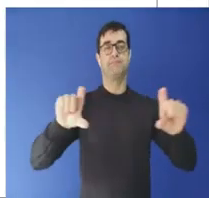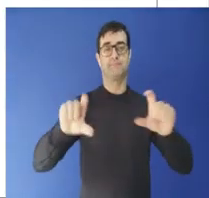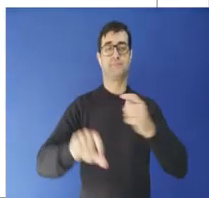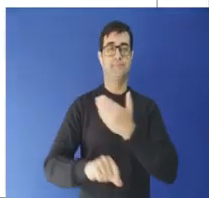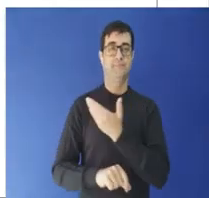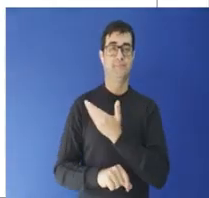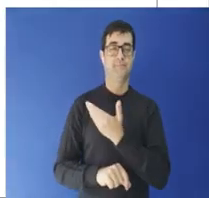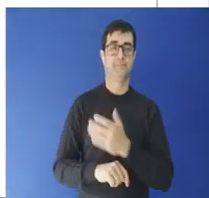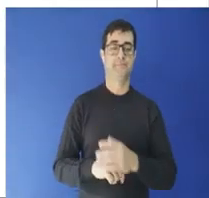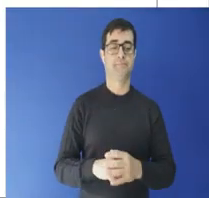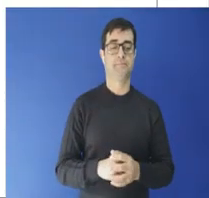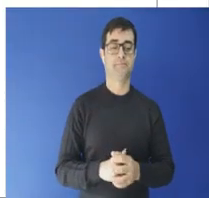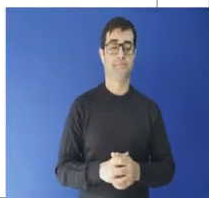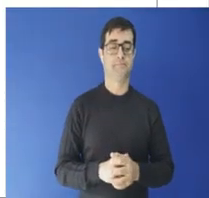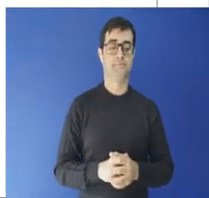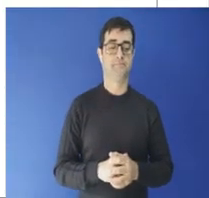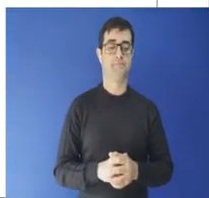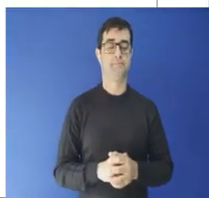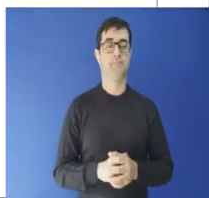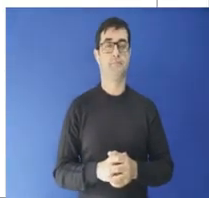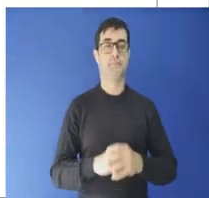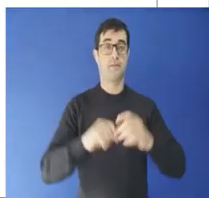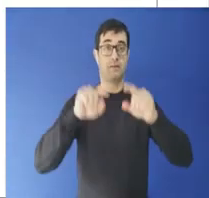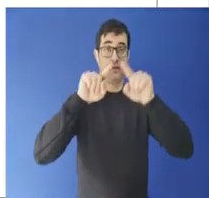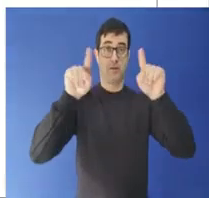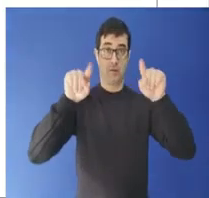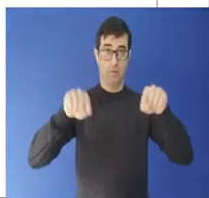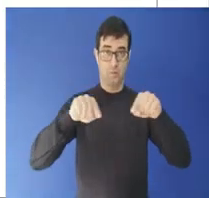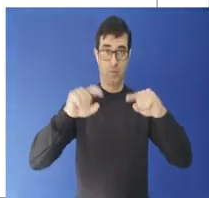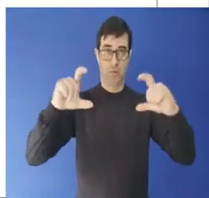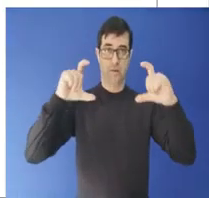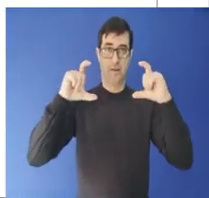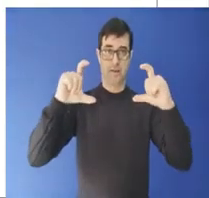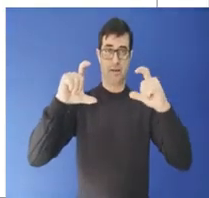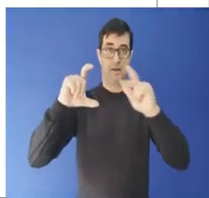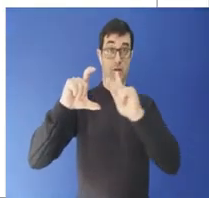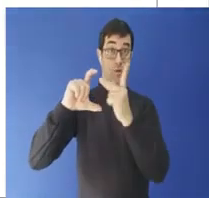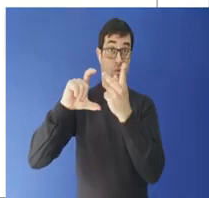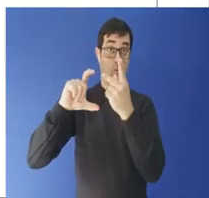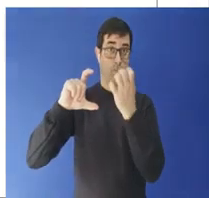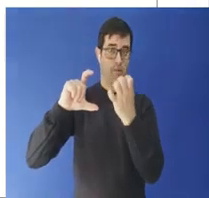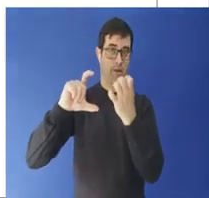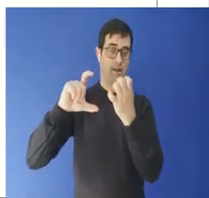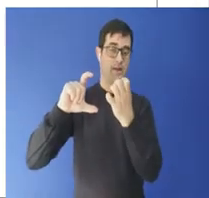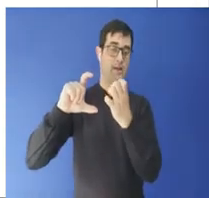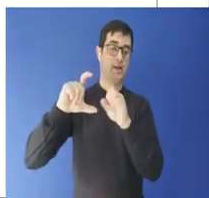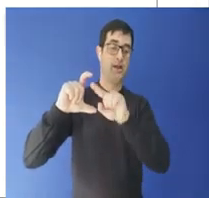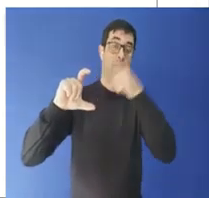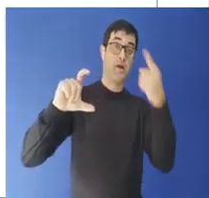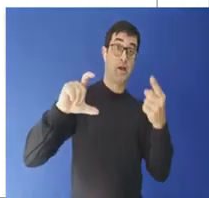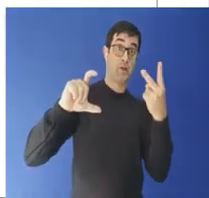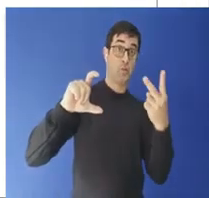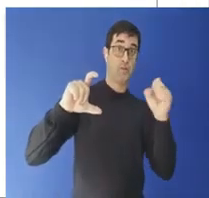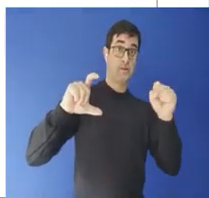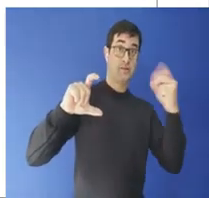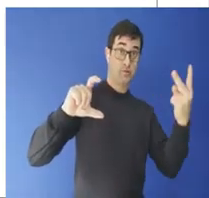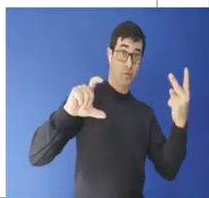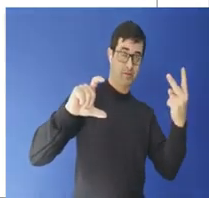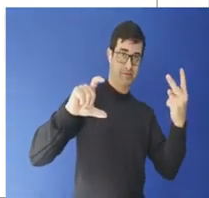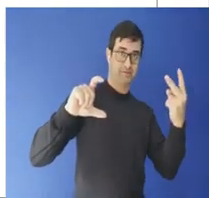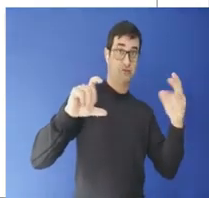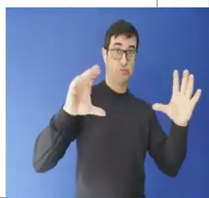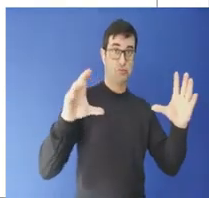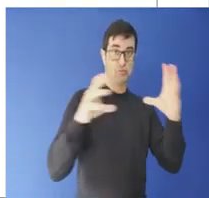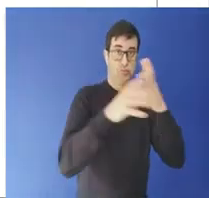quando eu coloco o gás nobre entre parênteses, quer dizer que esse elemento tenha toda a configuração do gás nobre mais o que estiver